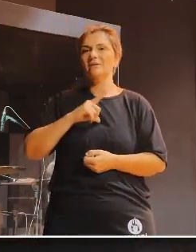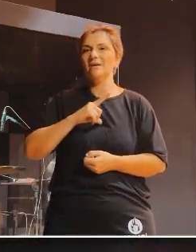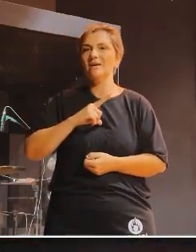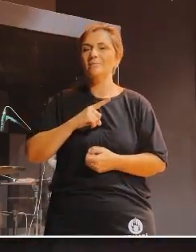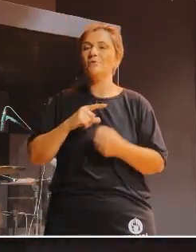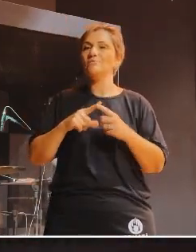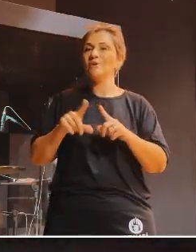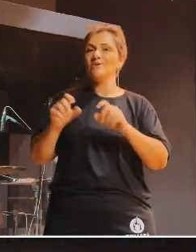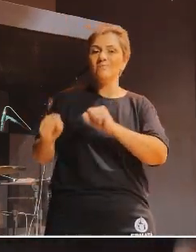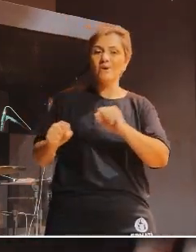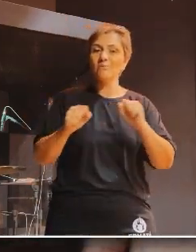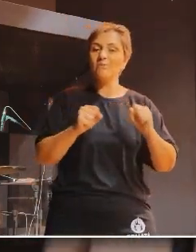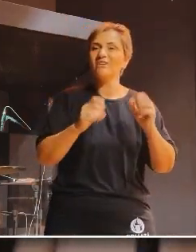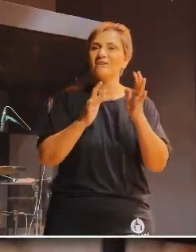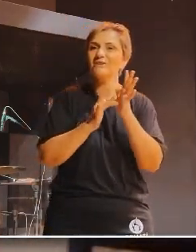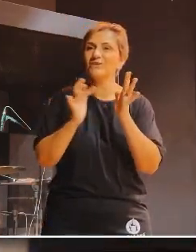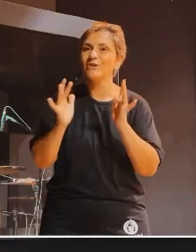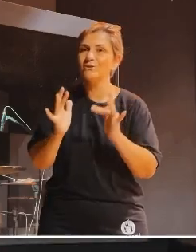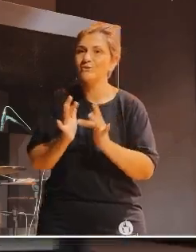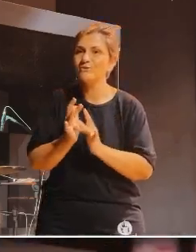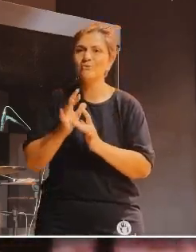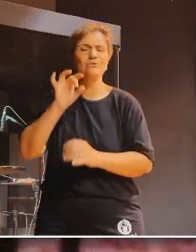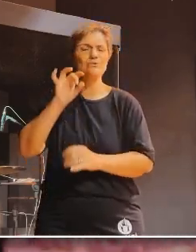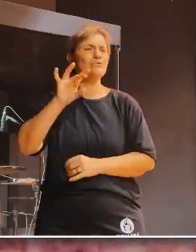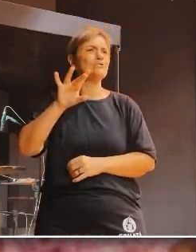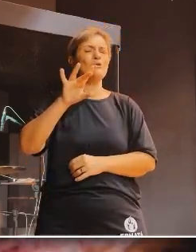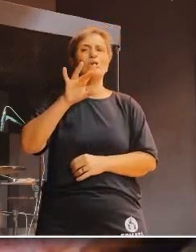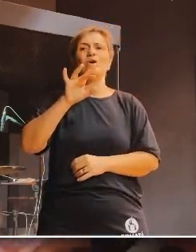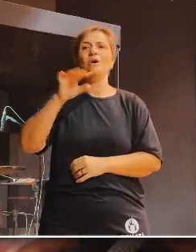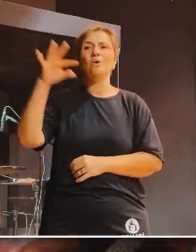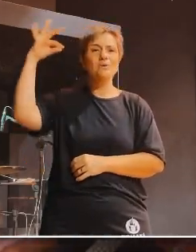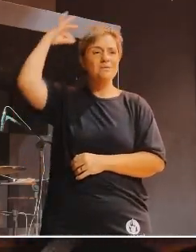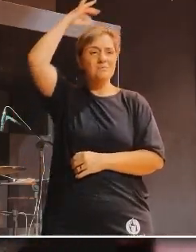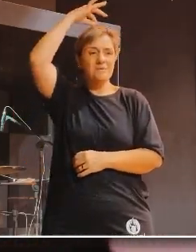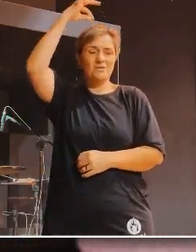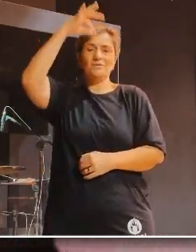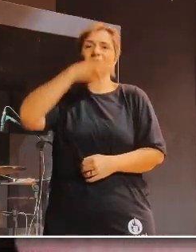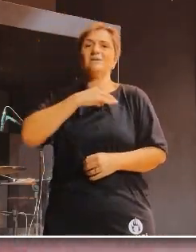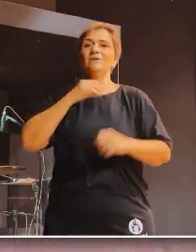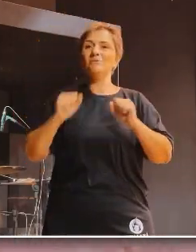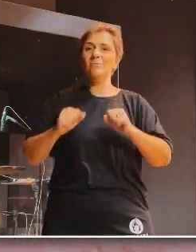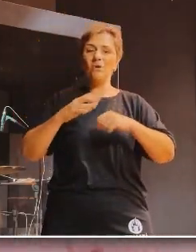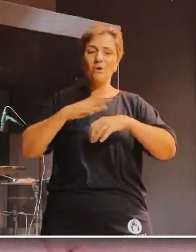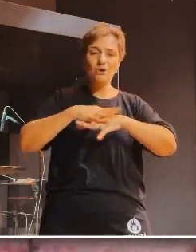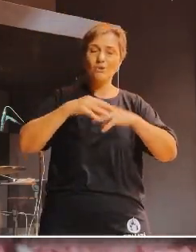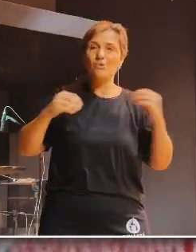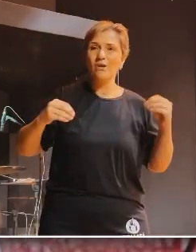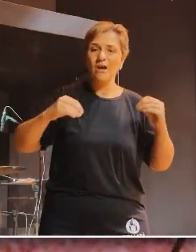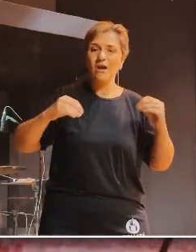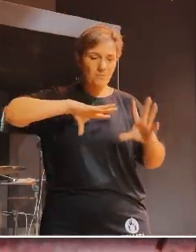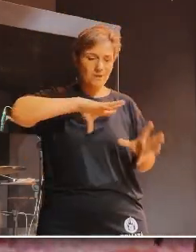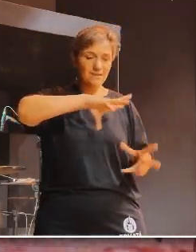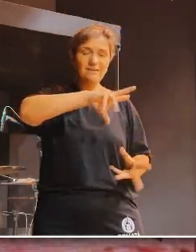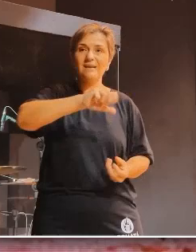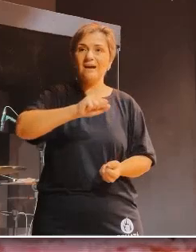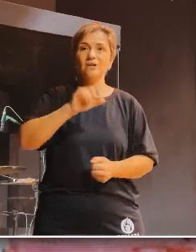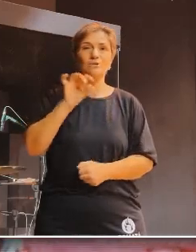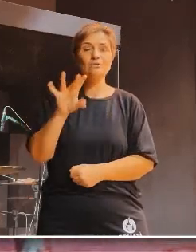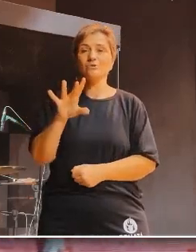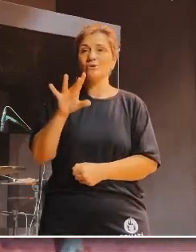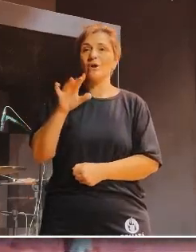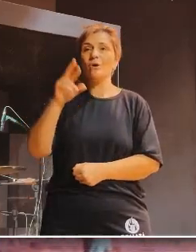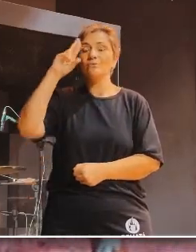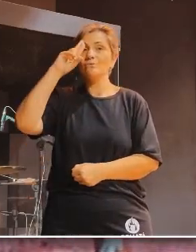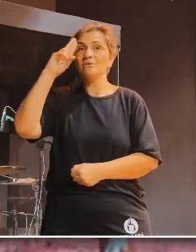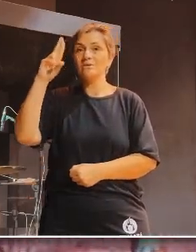pelo poder de Jesus. Somente o Espírito Santo pode curar a humanidade. Somente o